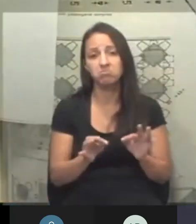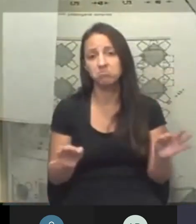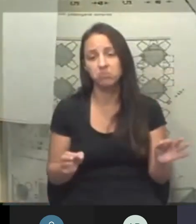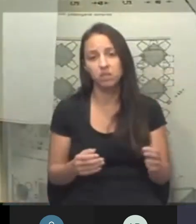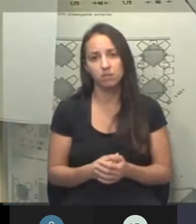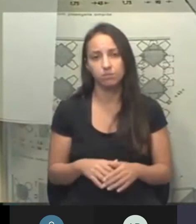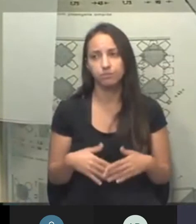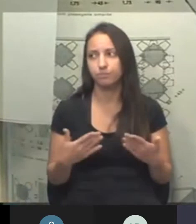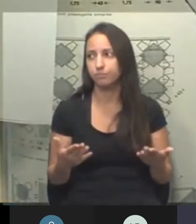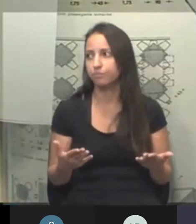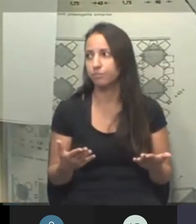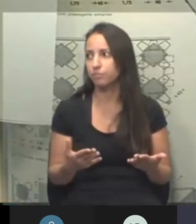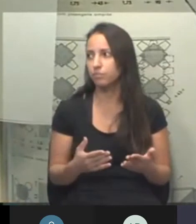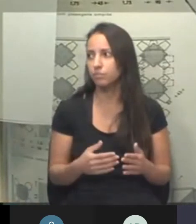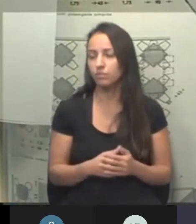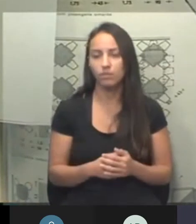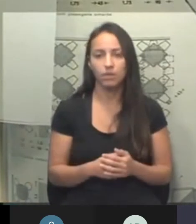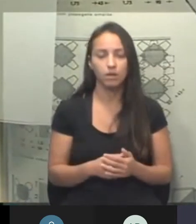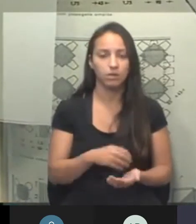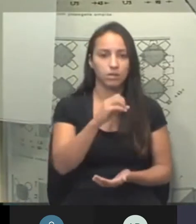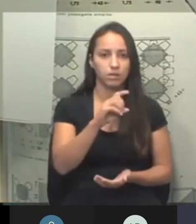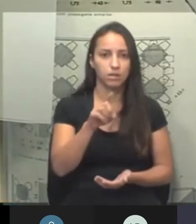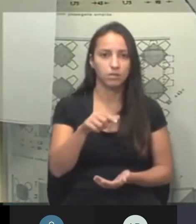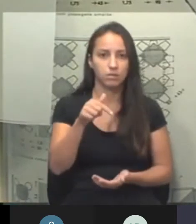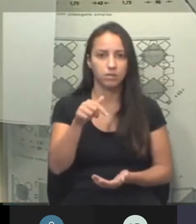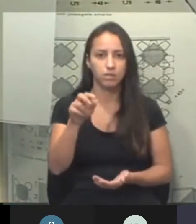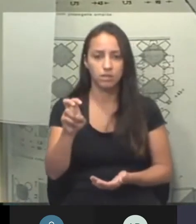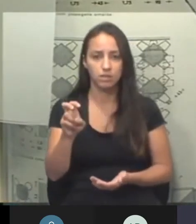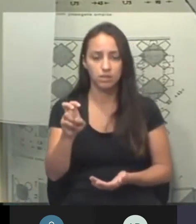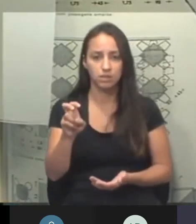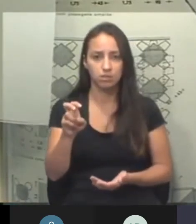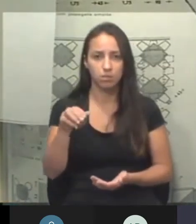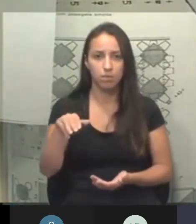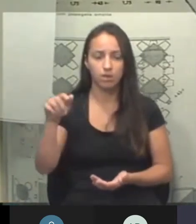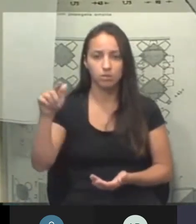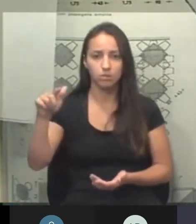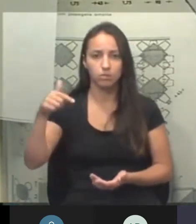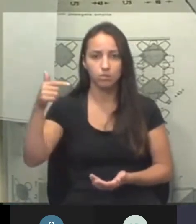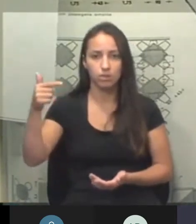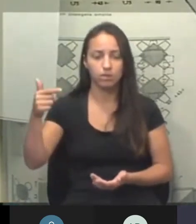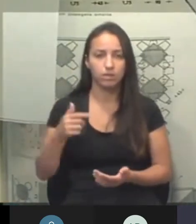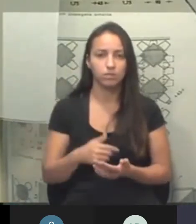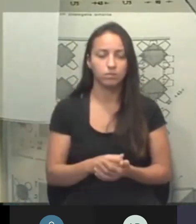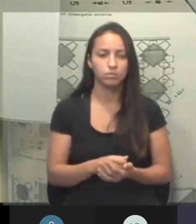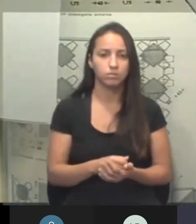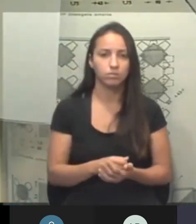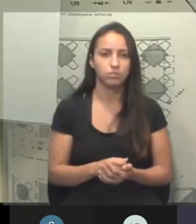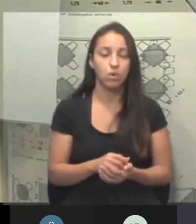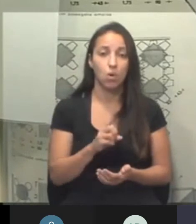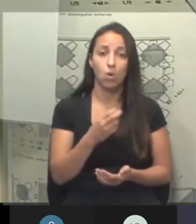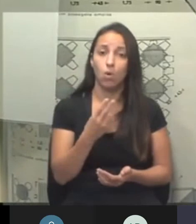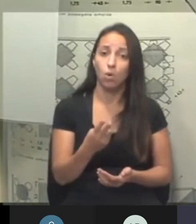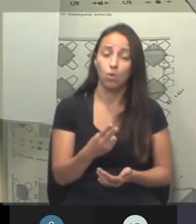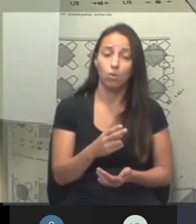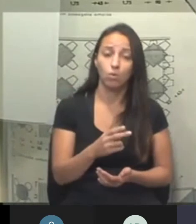No mínimo aqui, 0,75 metros quadrados por aluno, ou a recomendada